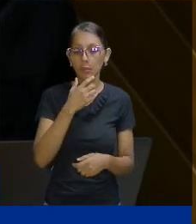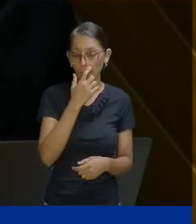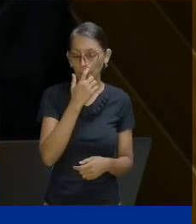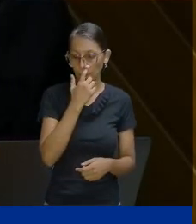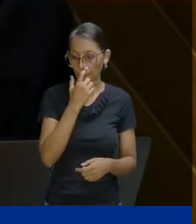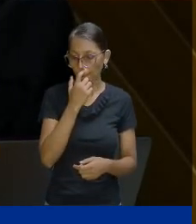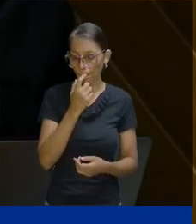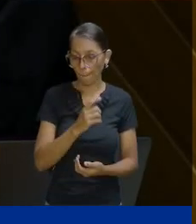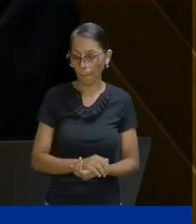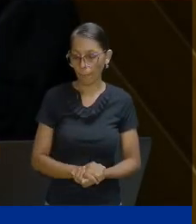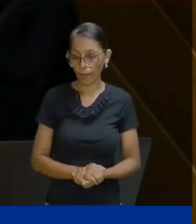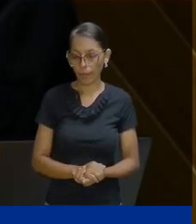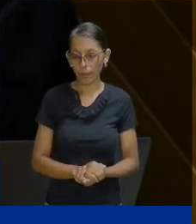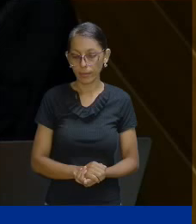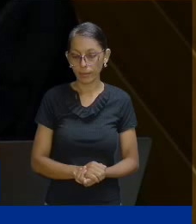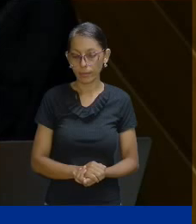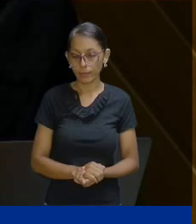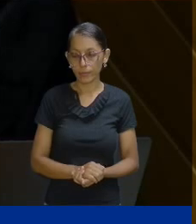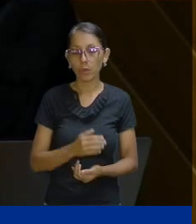adendos eu